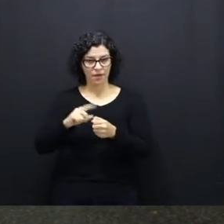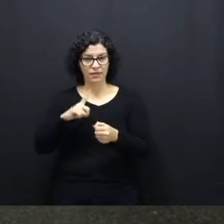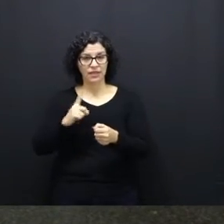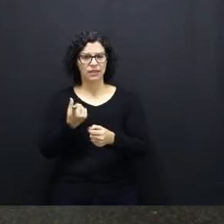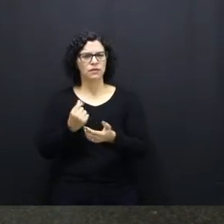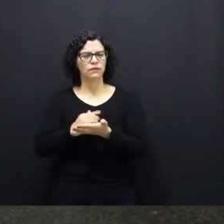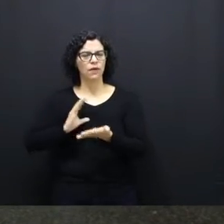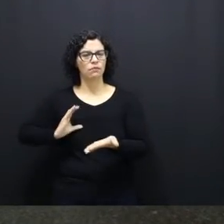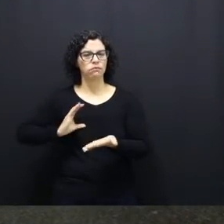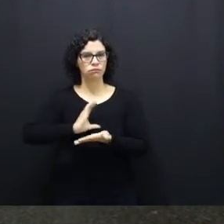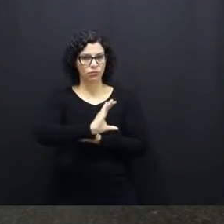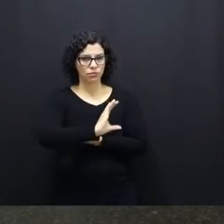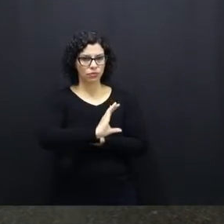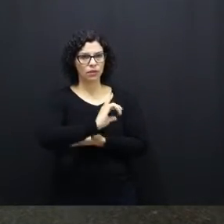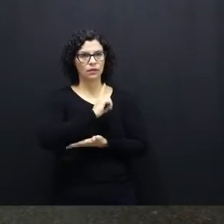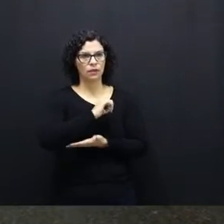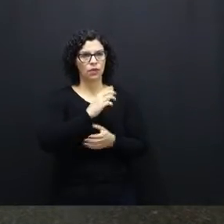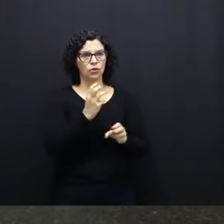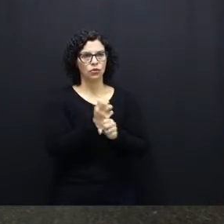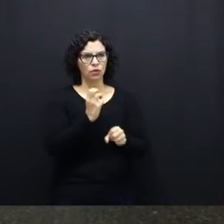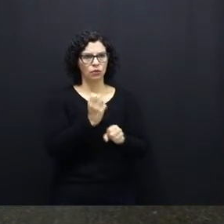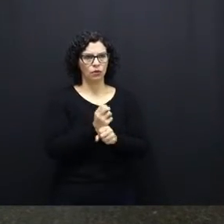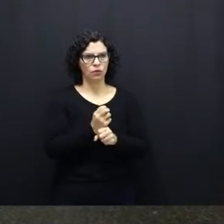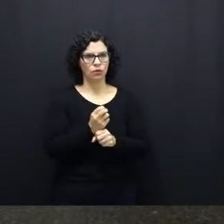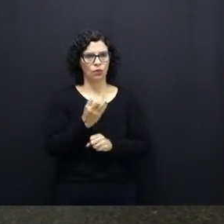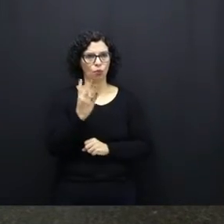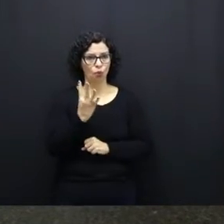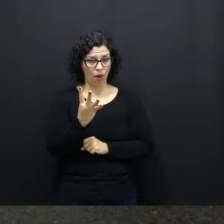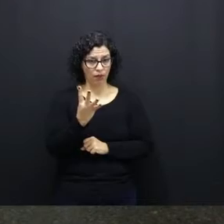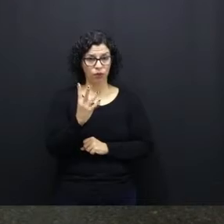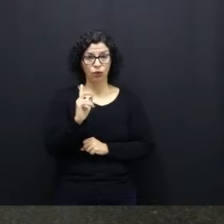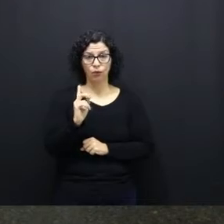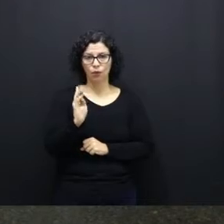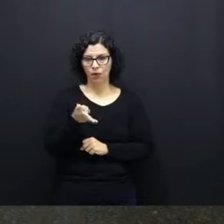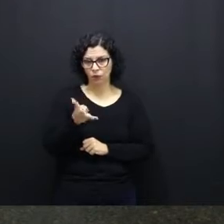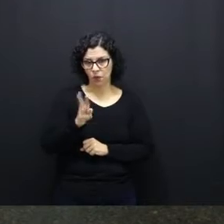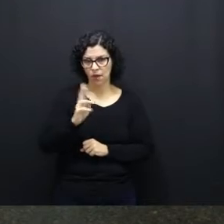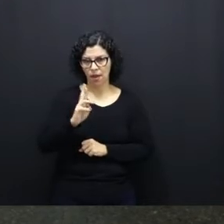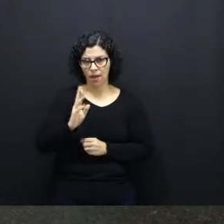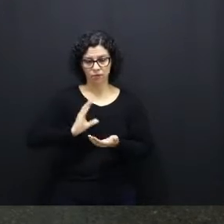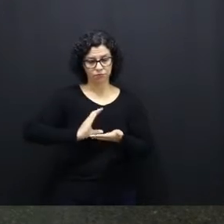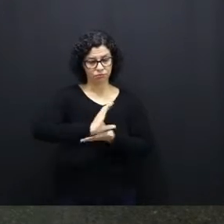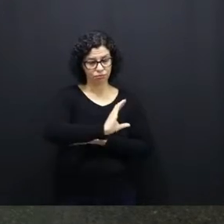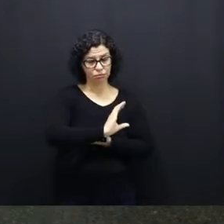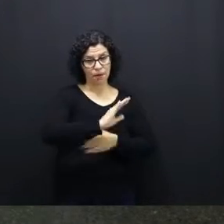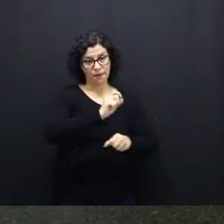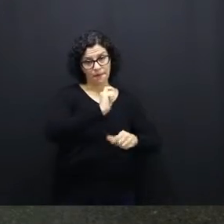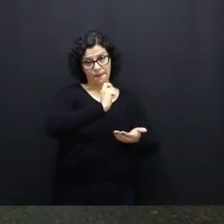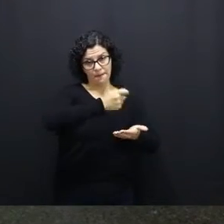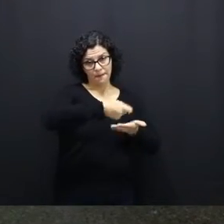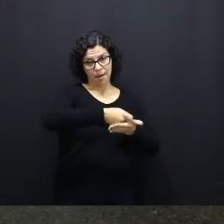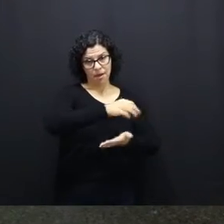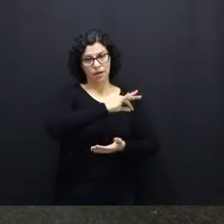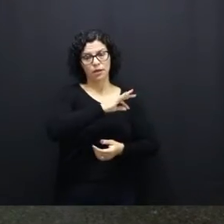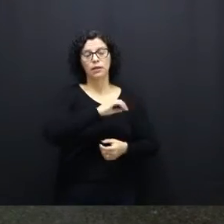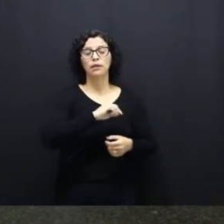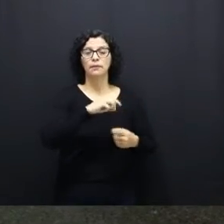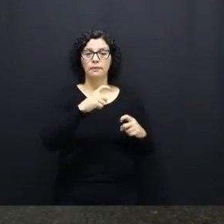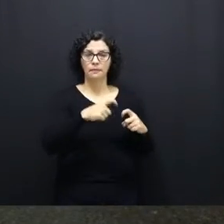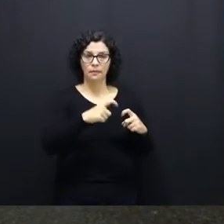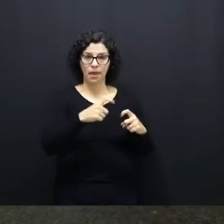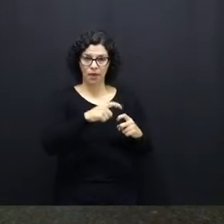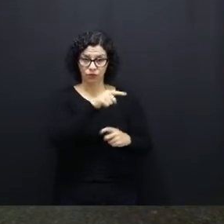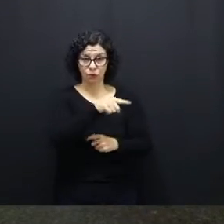residente de aproximadamente quatro mil reais Esse é um médico Eles precisam